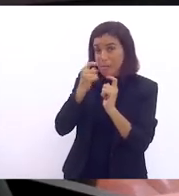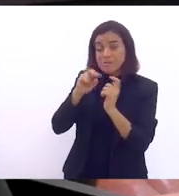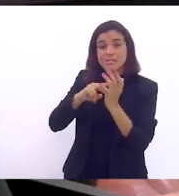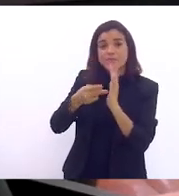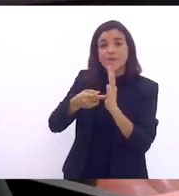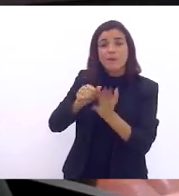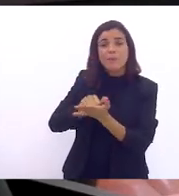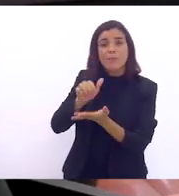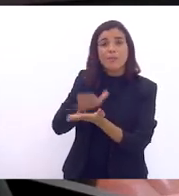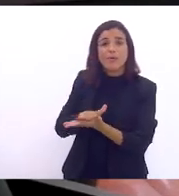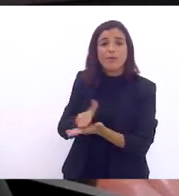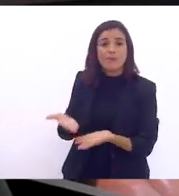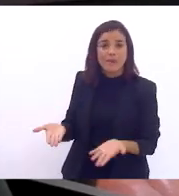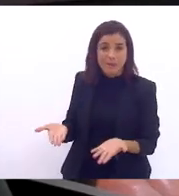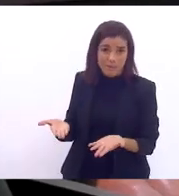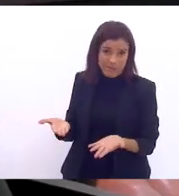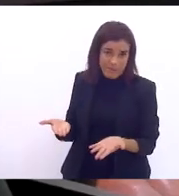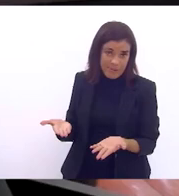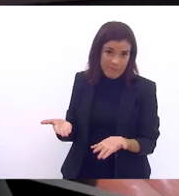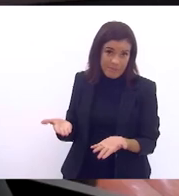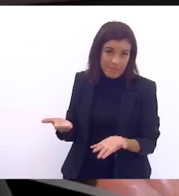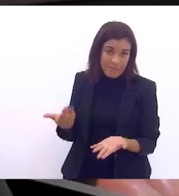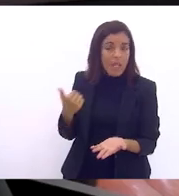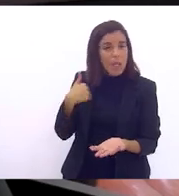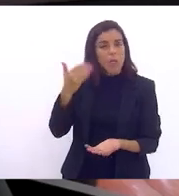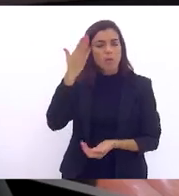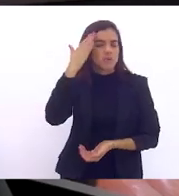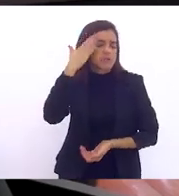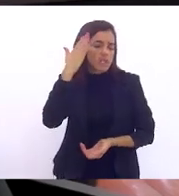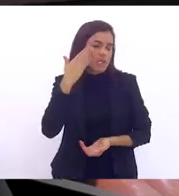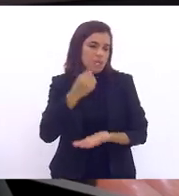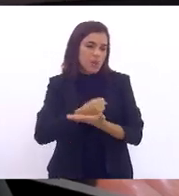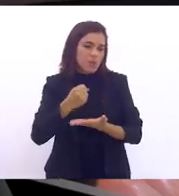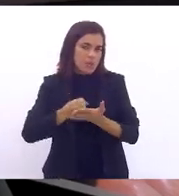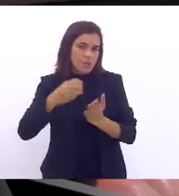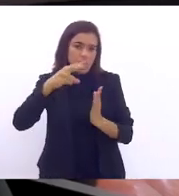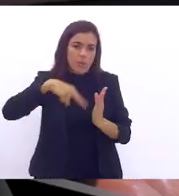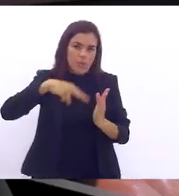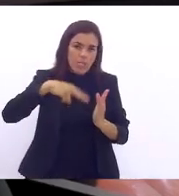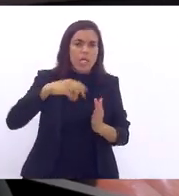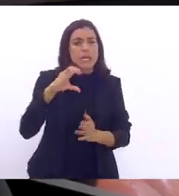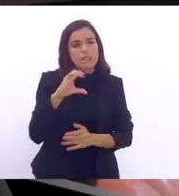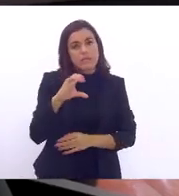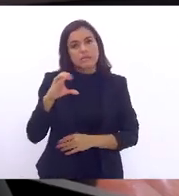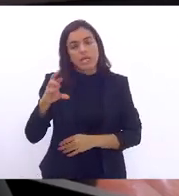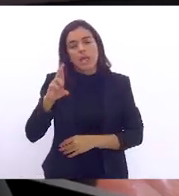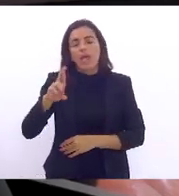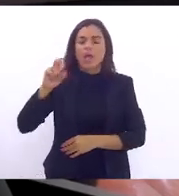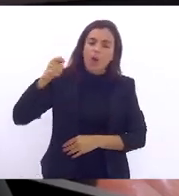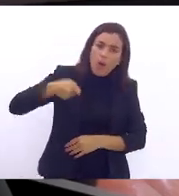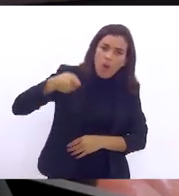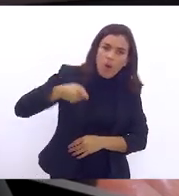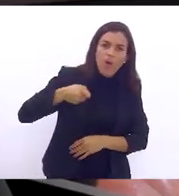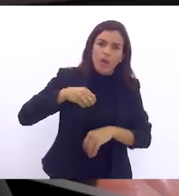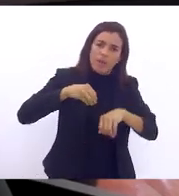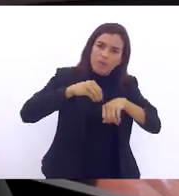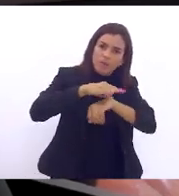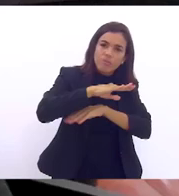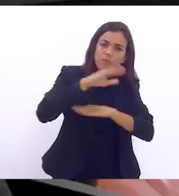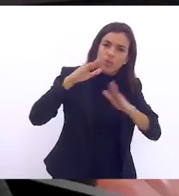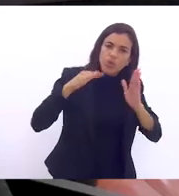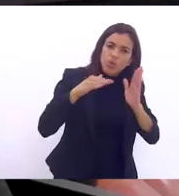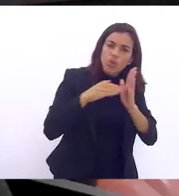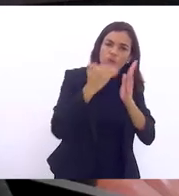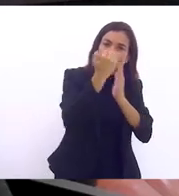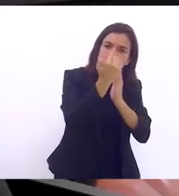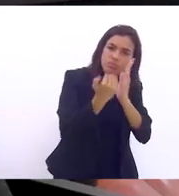mutando em outras palavras eu sei isso tá no contrato eu vi lá no contrato a CCR é obrigada a informar a ntt todos que deixarem de